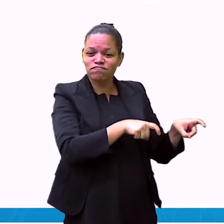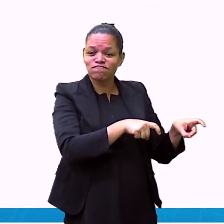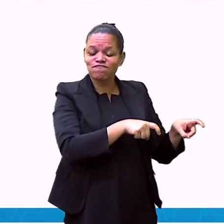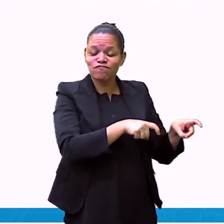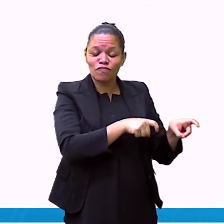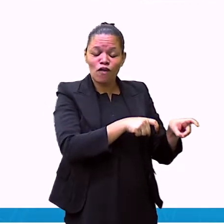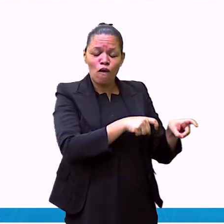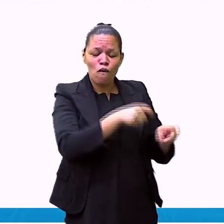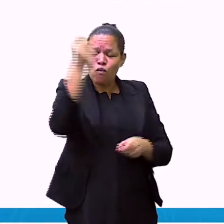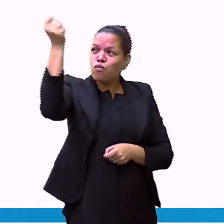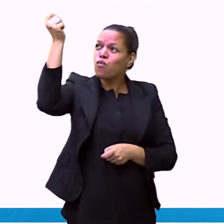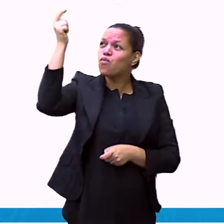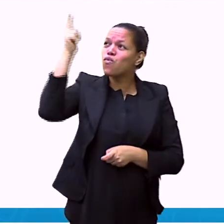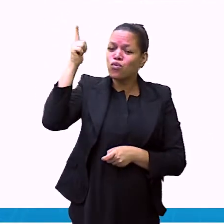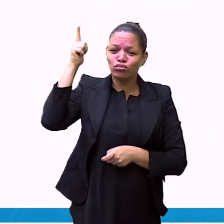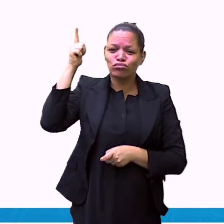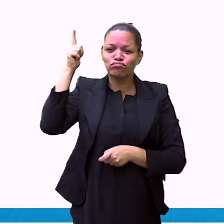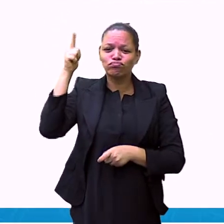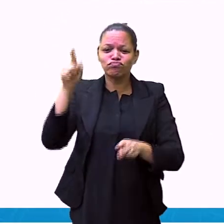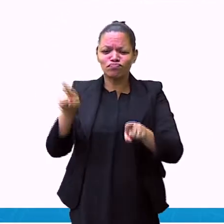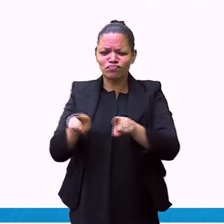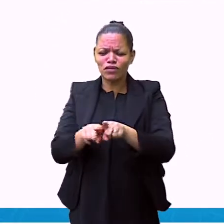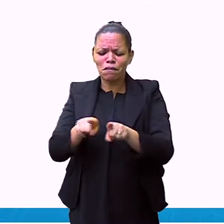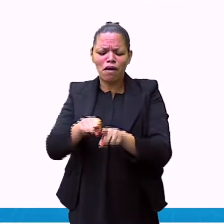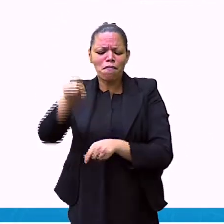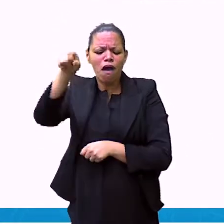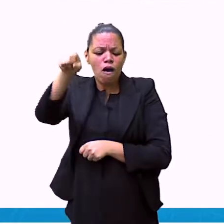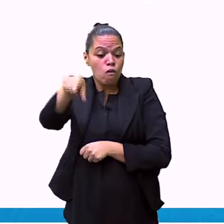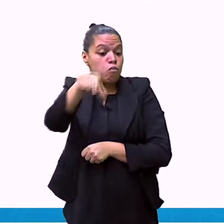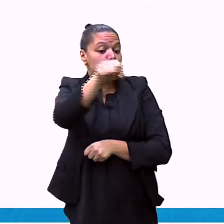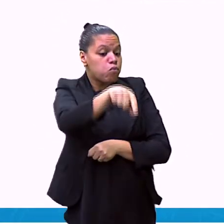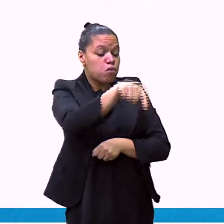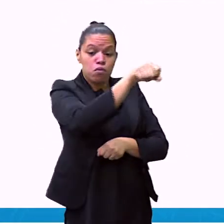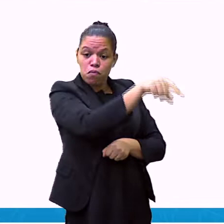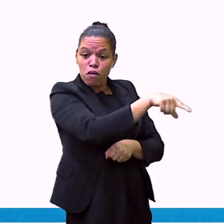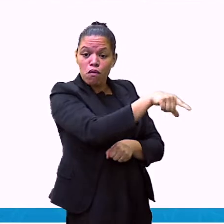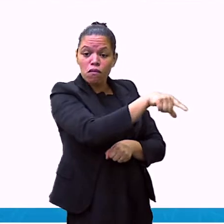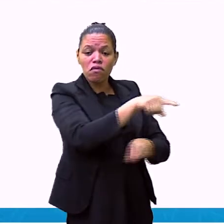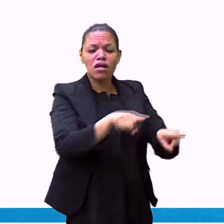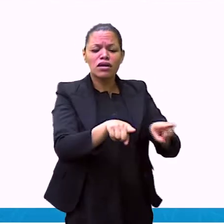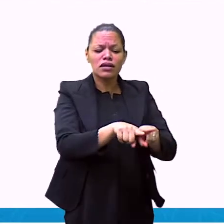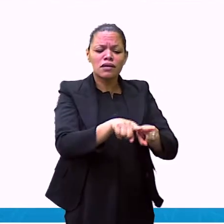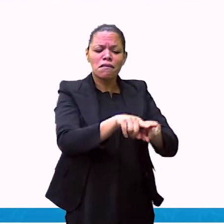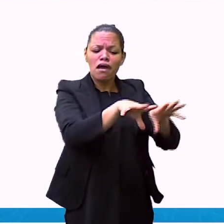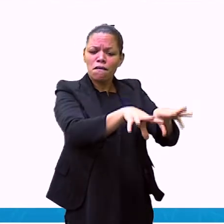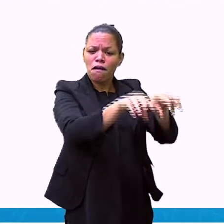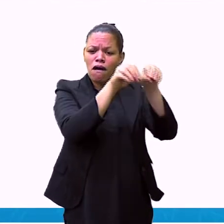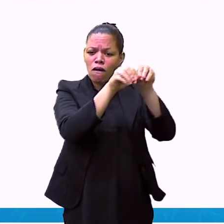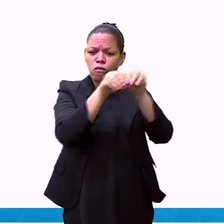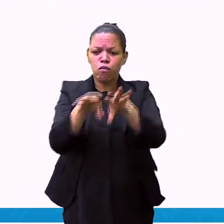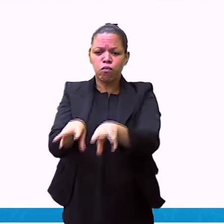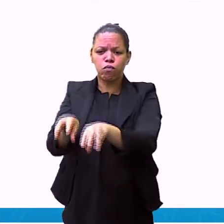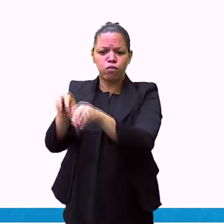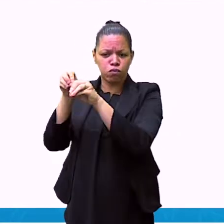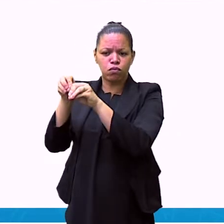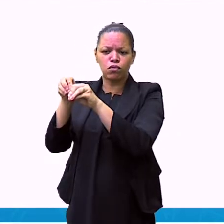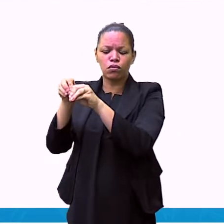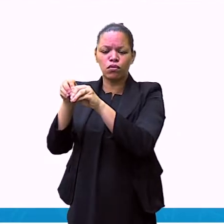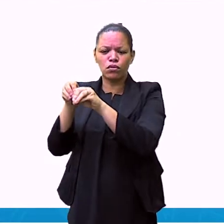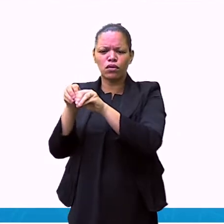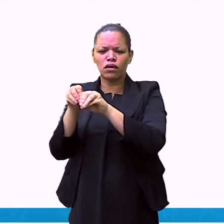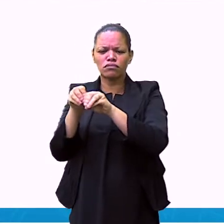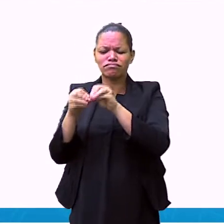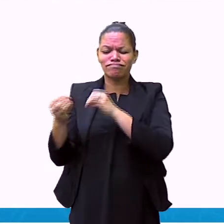se plantar e para conseguir uma boa colheita. Na antiguidade, as pessoas também